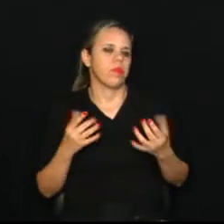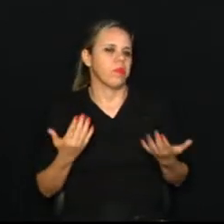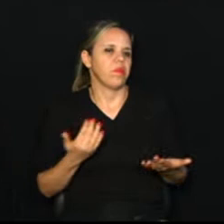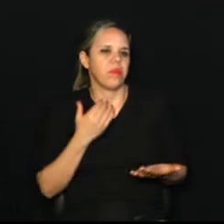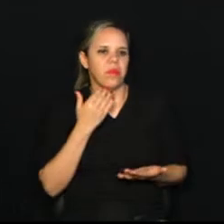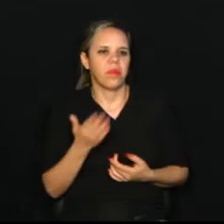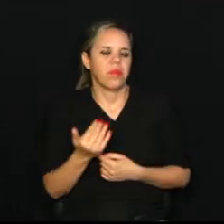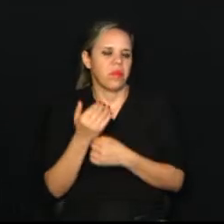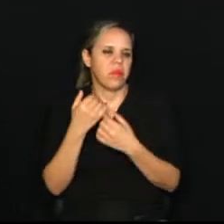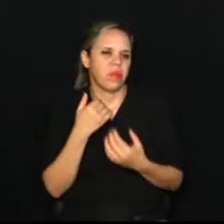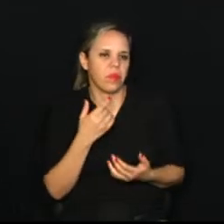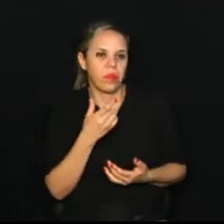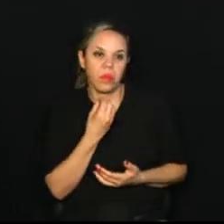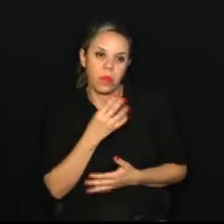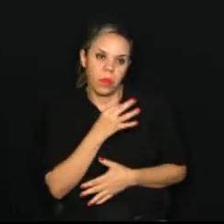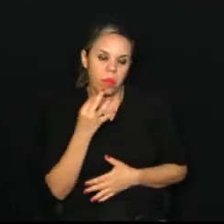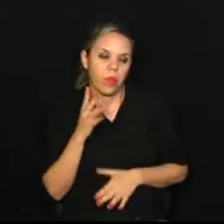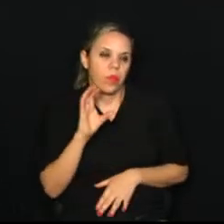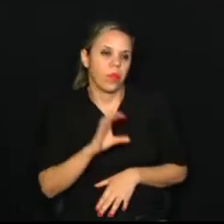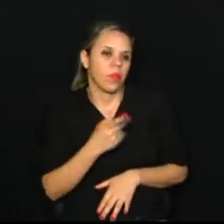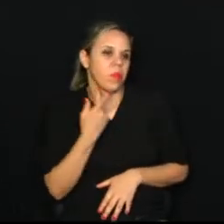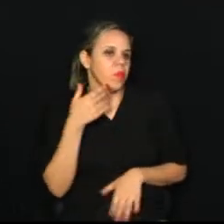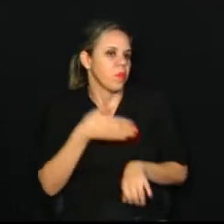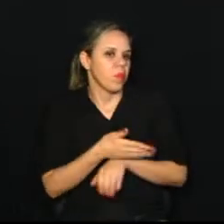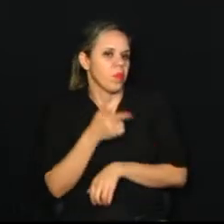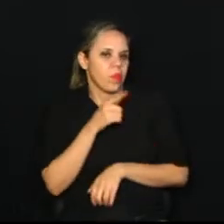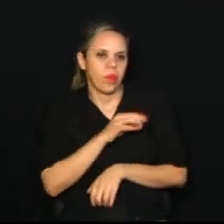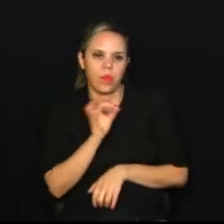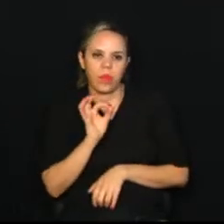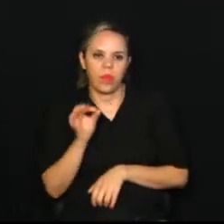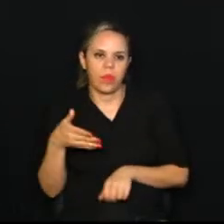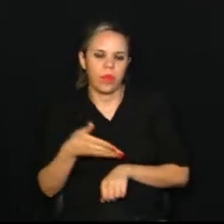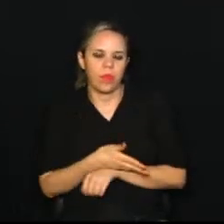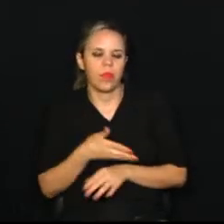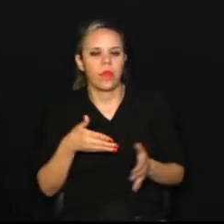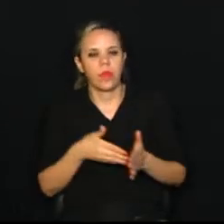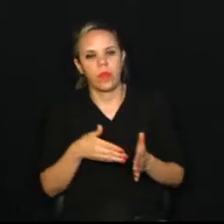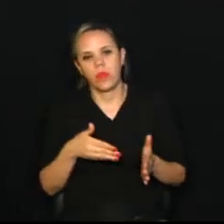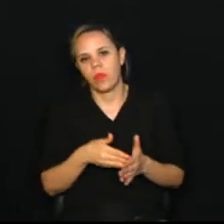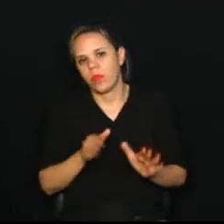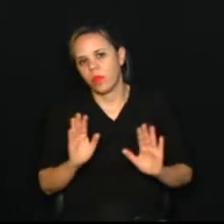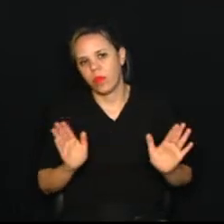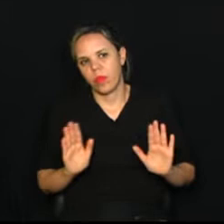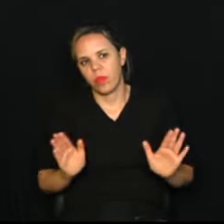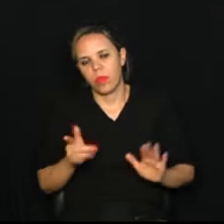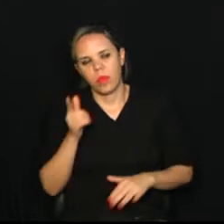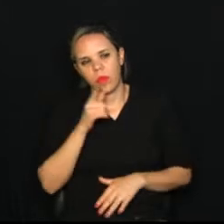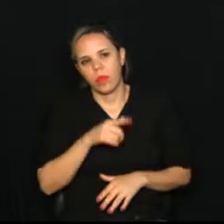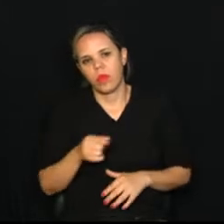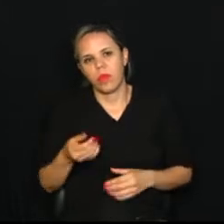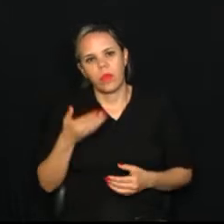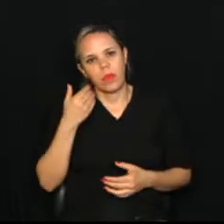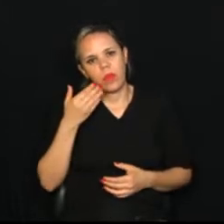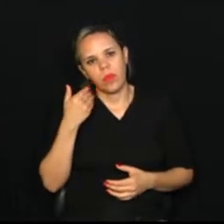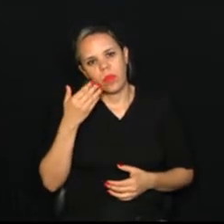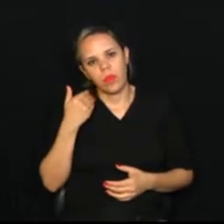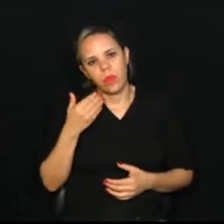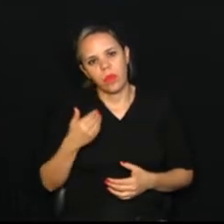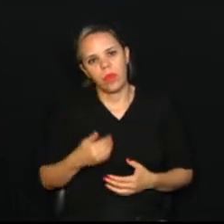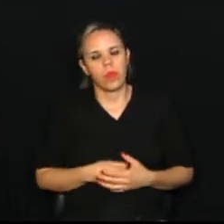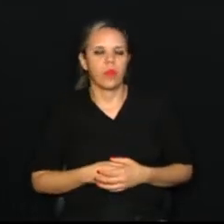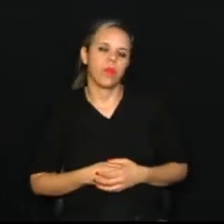vista tecnológico e o cidadão não participar das benesses e as conquistas dessa